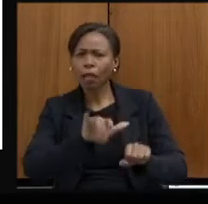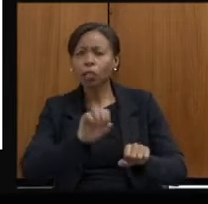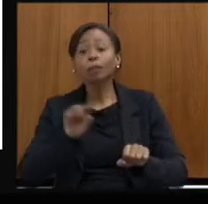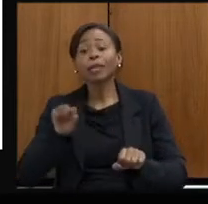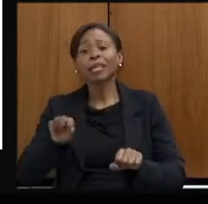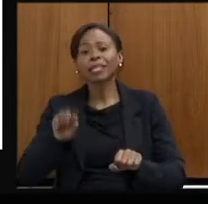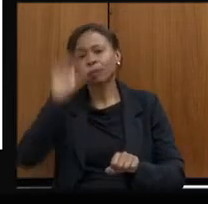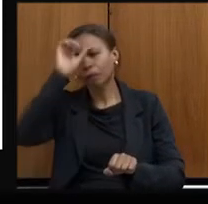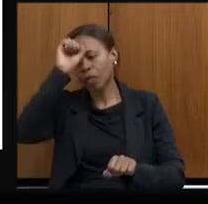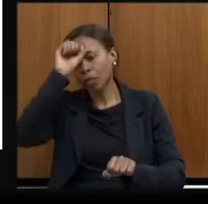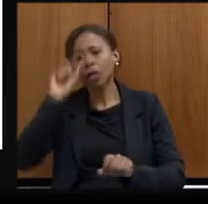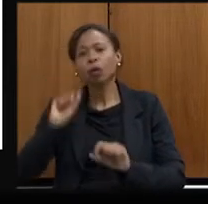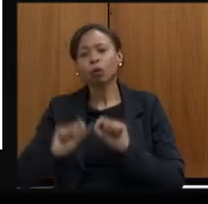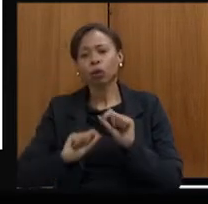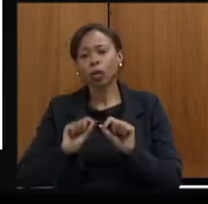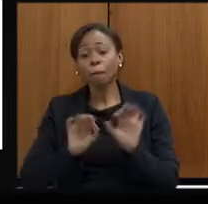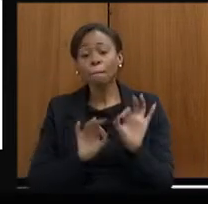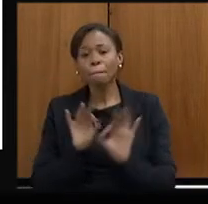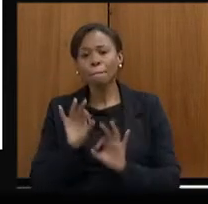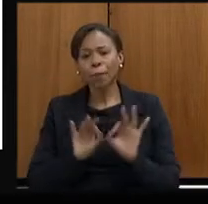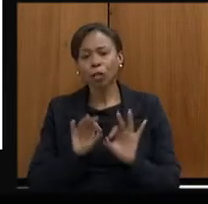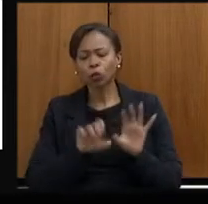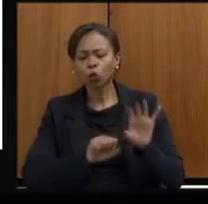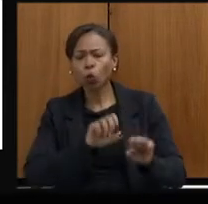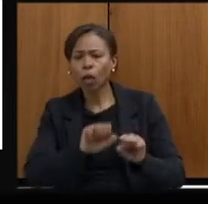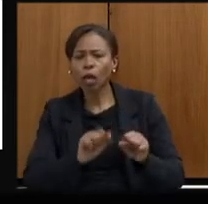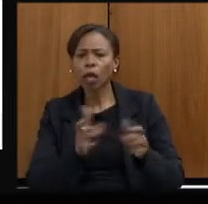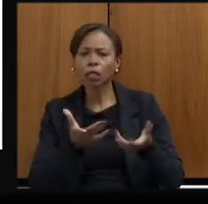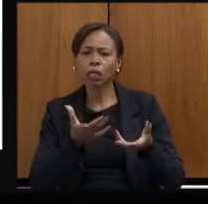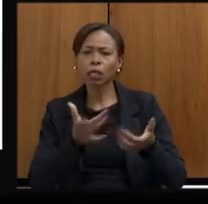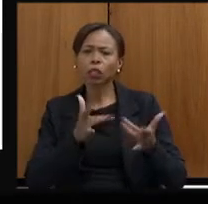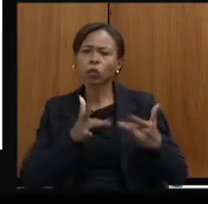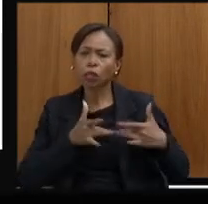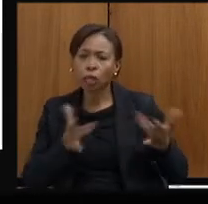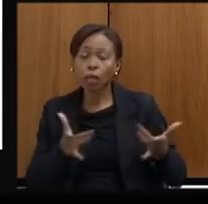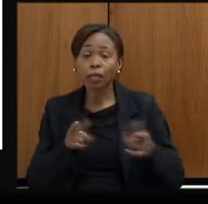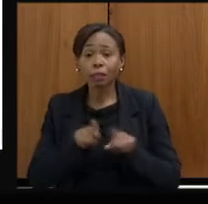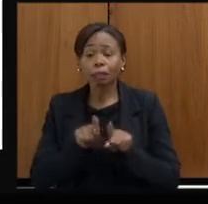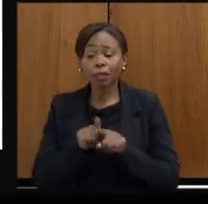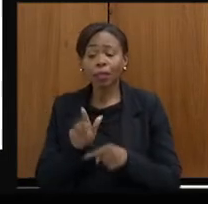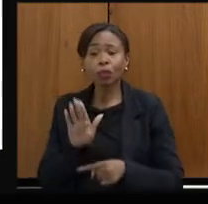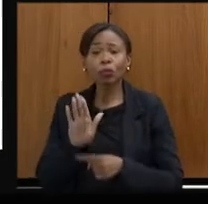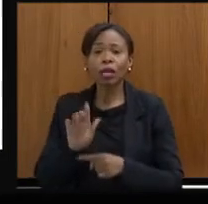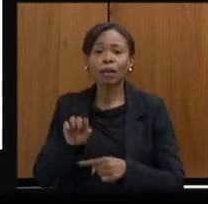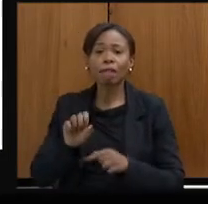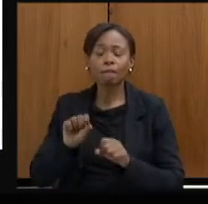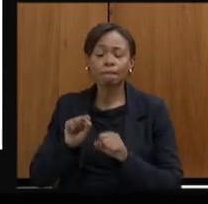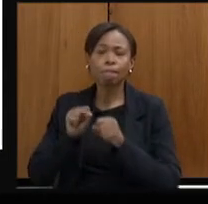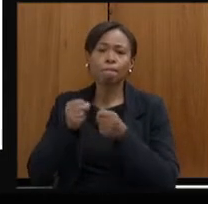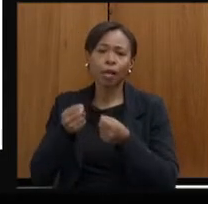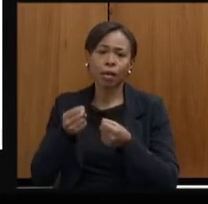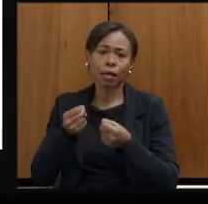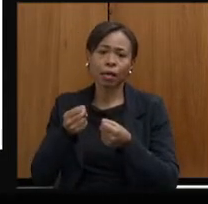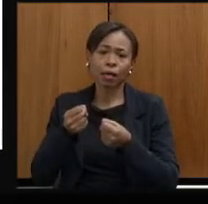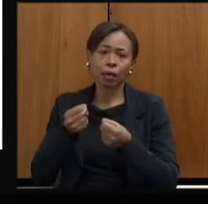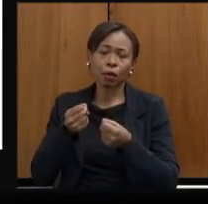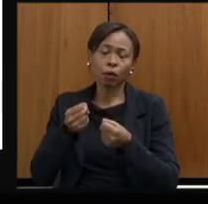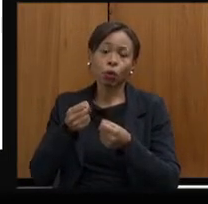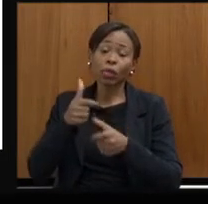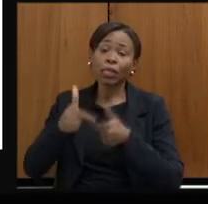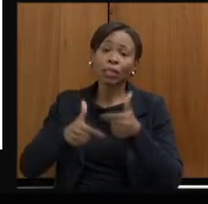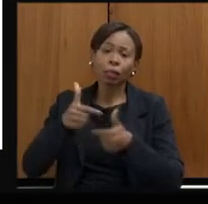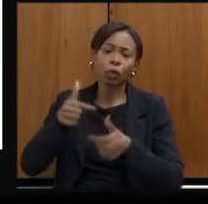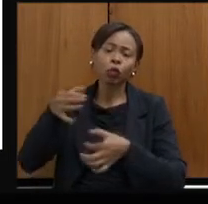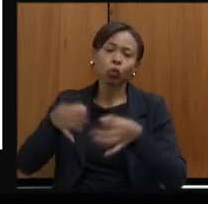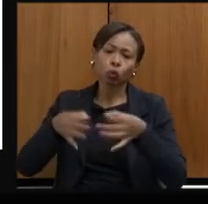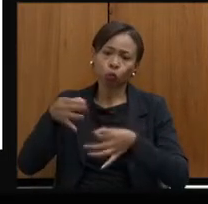coleta seletiva solidária e, principalmente, fortalecer a situação jurídica das associações